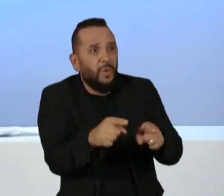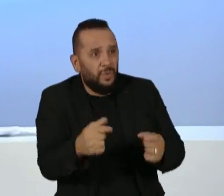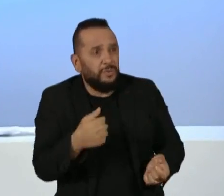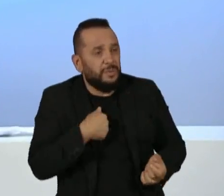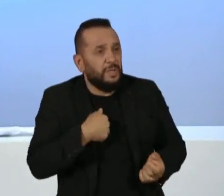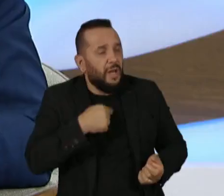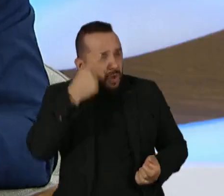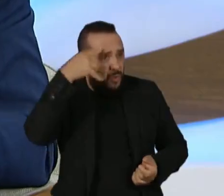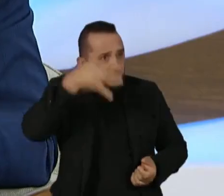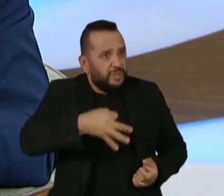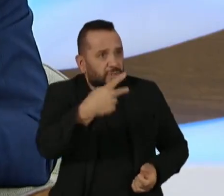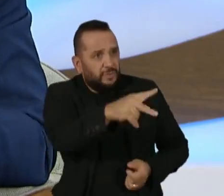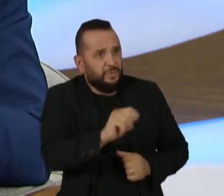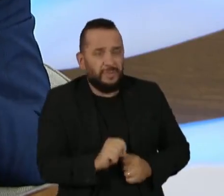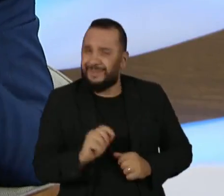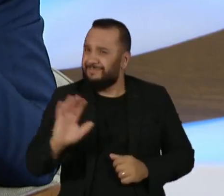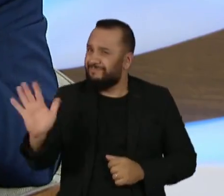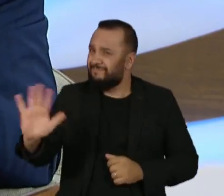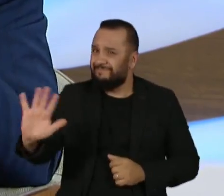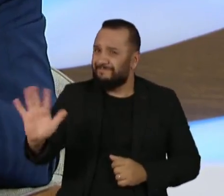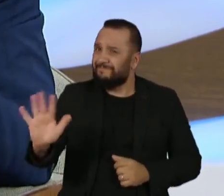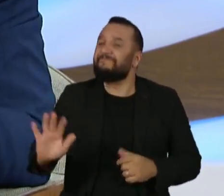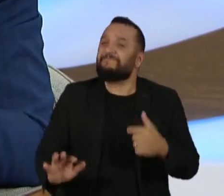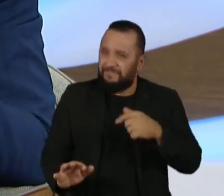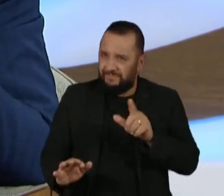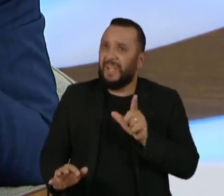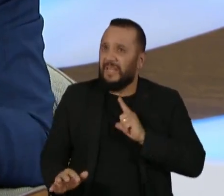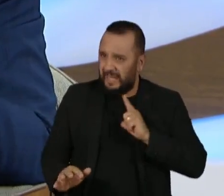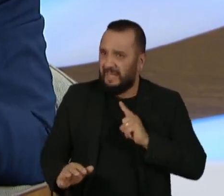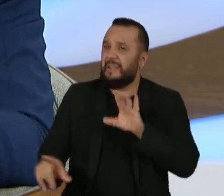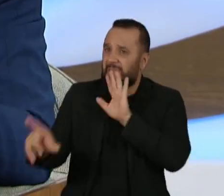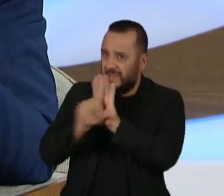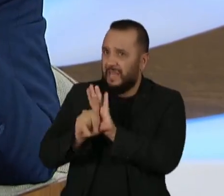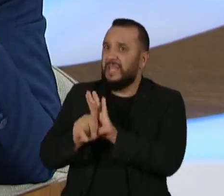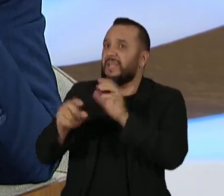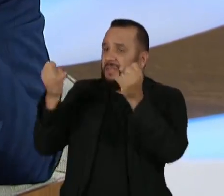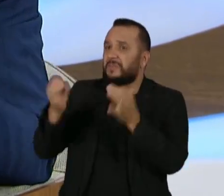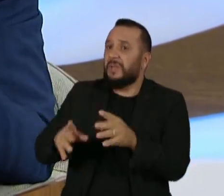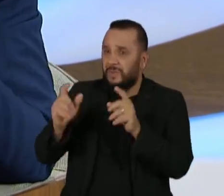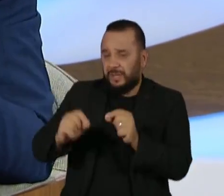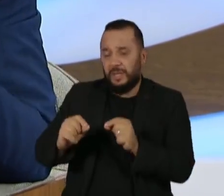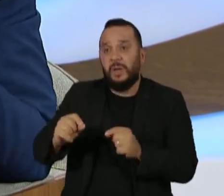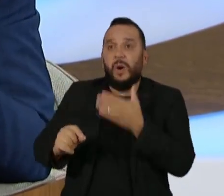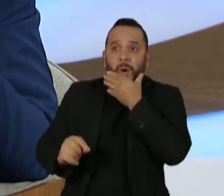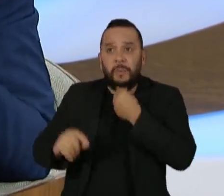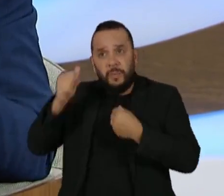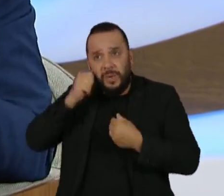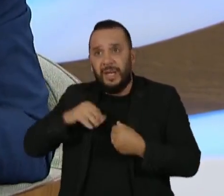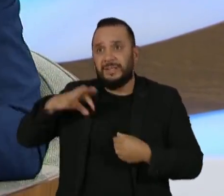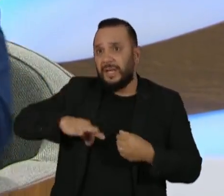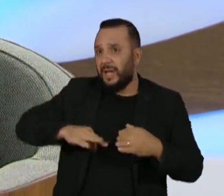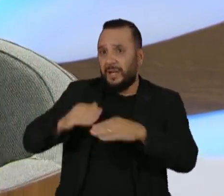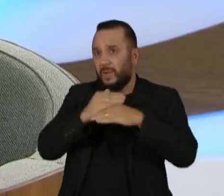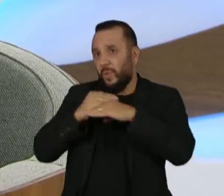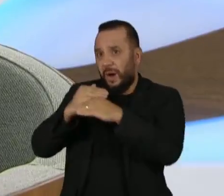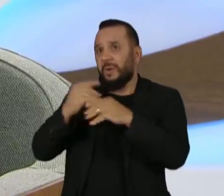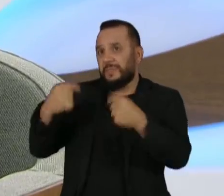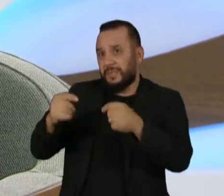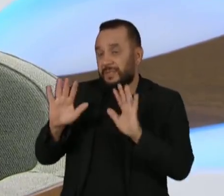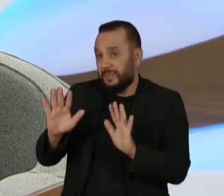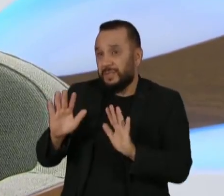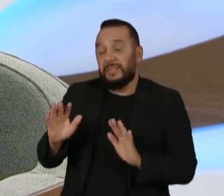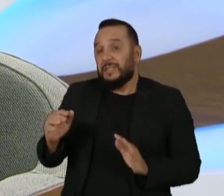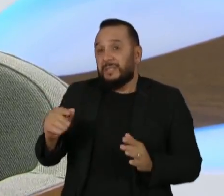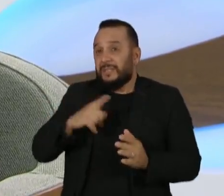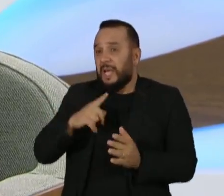convicções do senhor? Não, de modo nenhum. Já está na lei a previsão de que salários de homens e mulheres têm que ser iguais. O que a lei trouxe